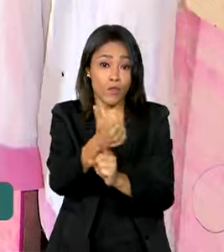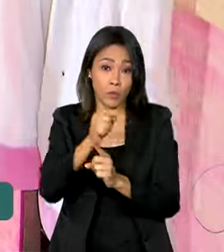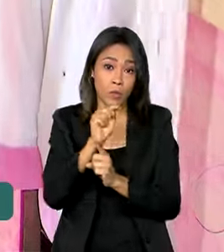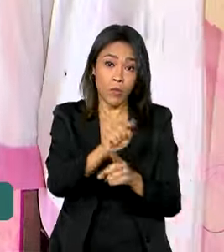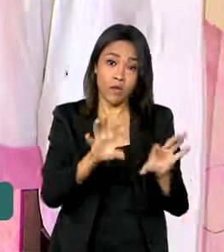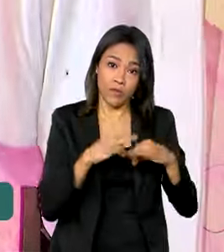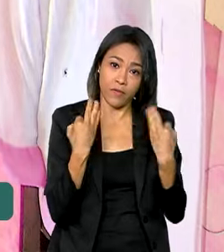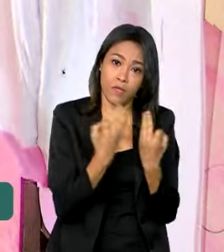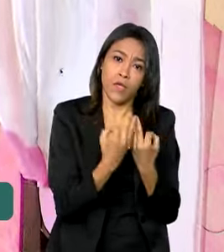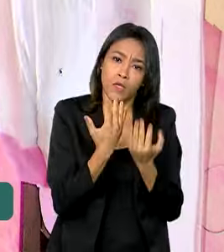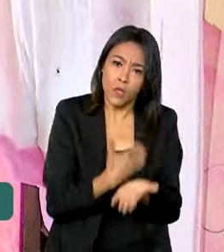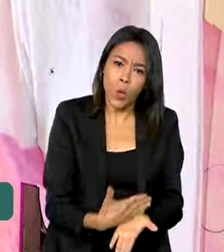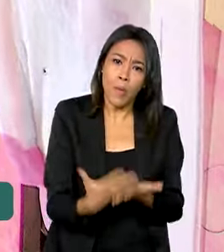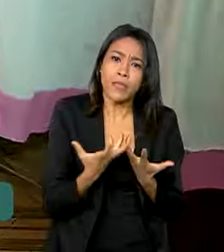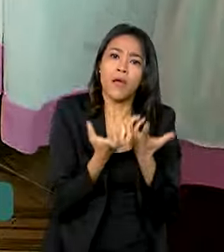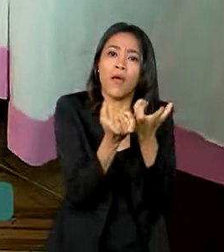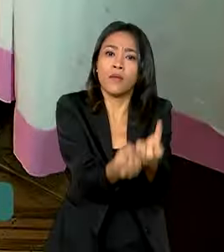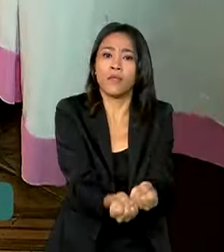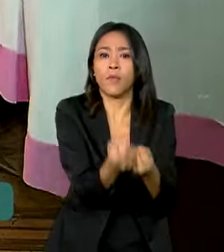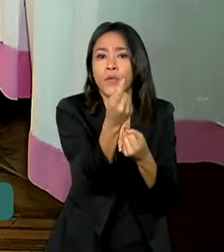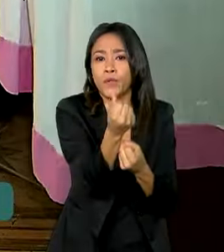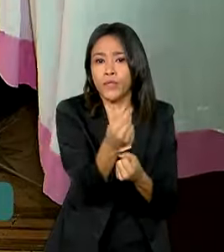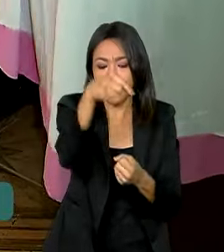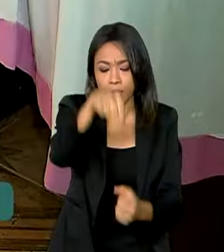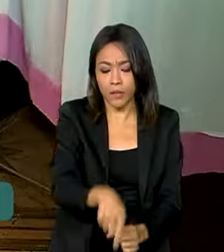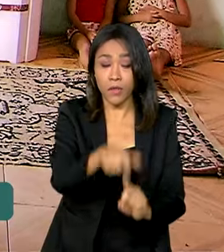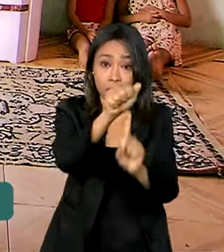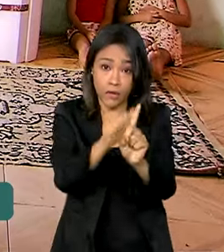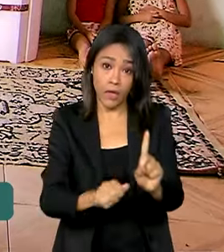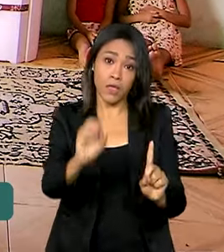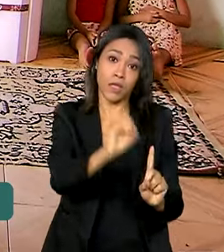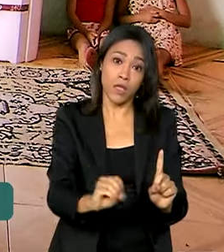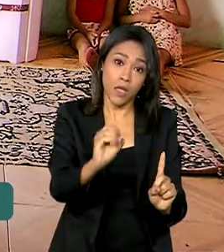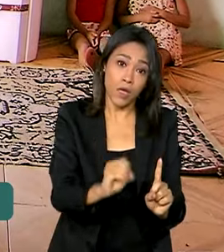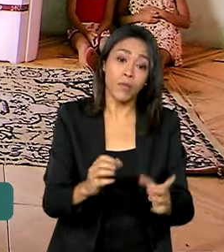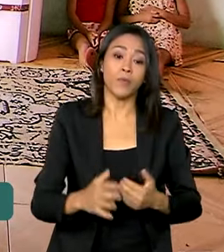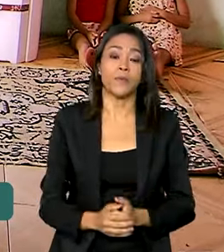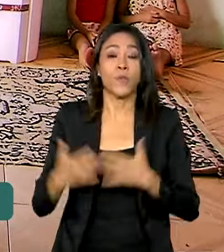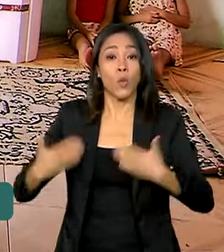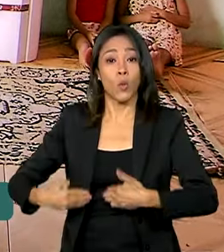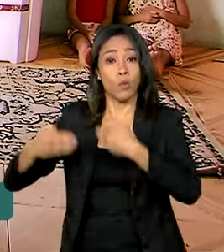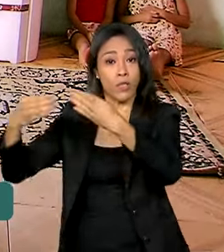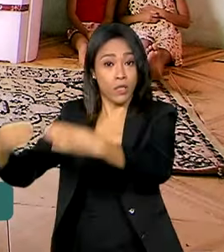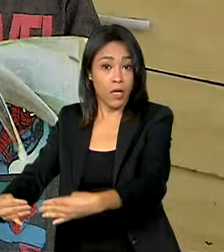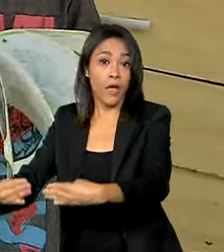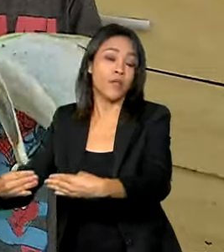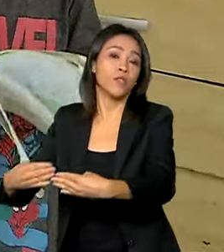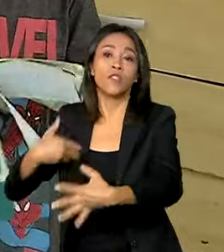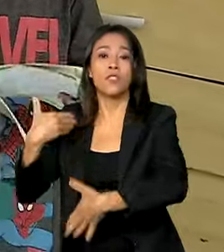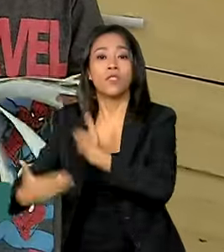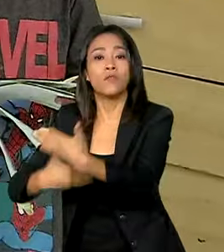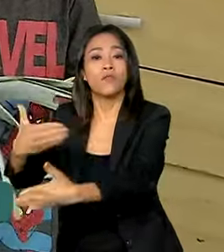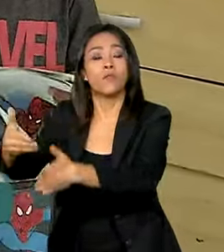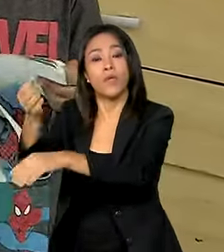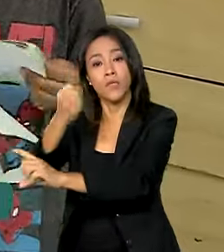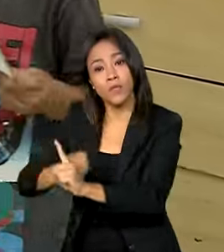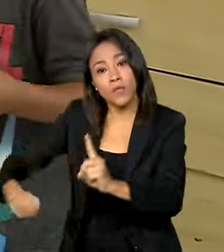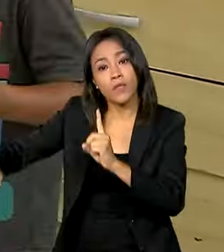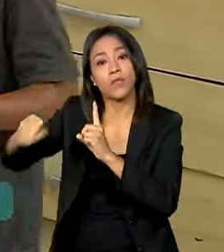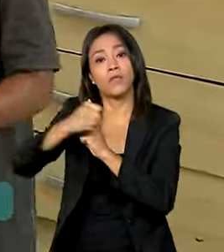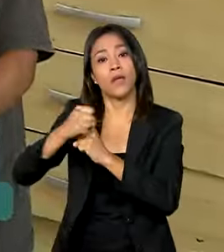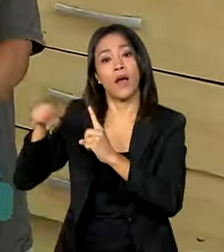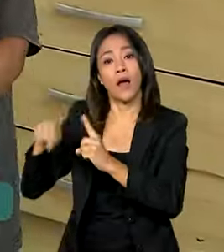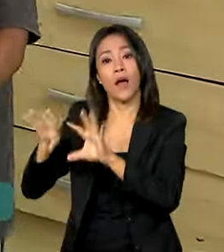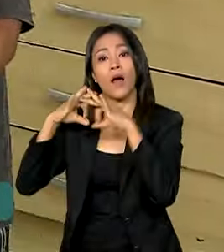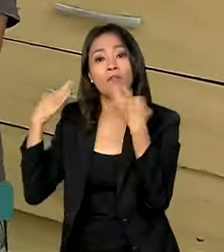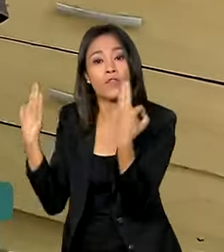começam a receber os recursos a partir deste mês o Ministério do Desenvolvimento e assistência social